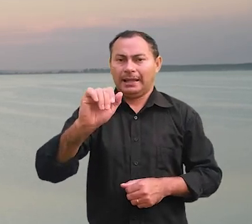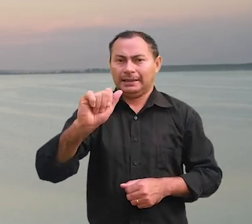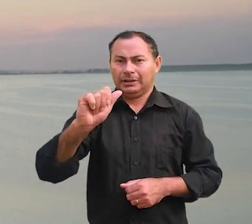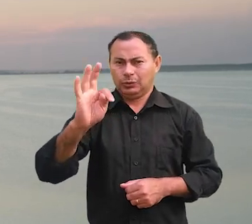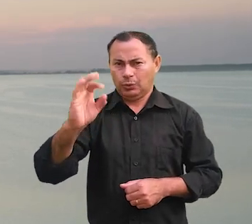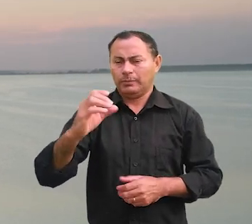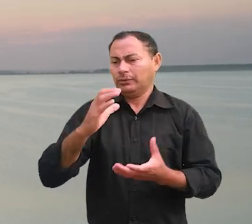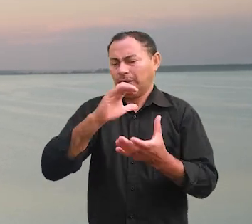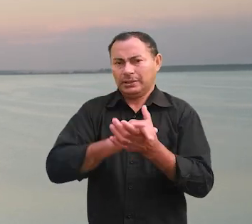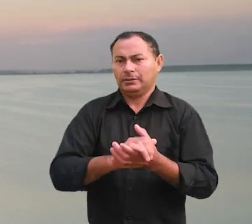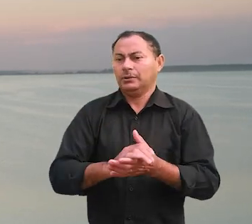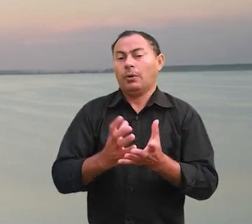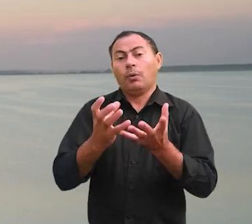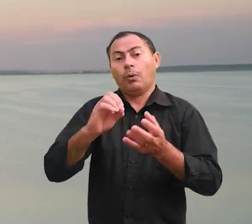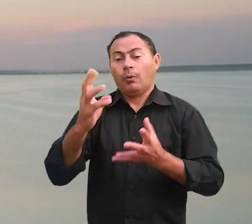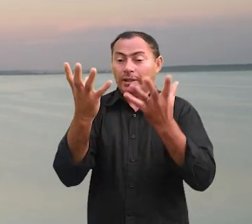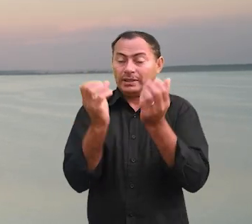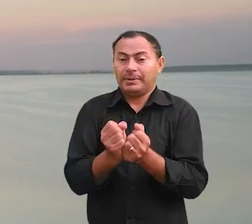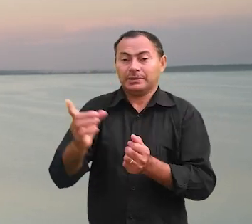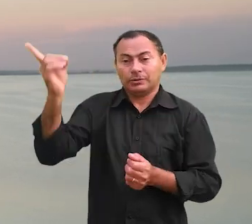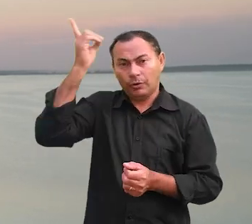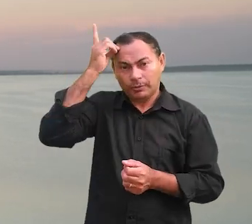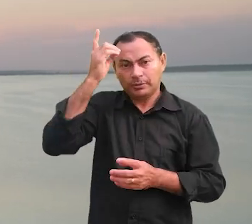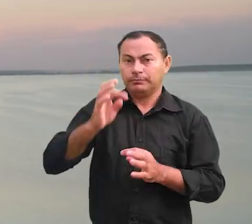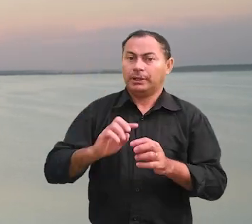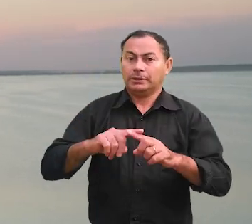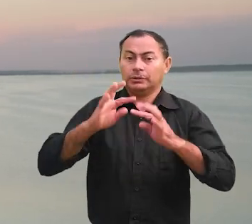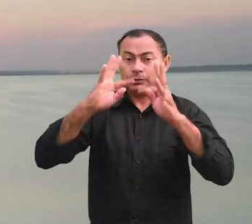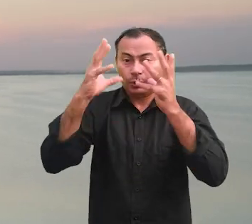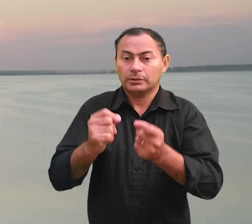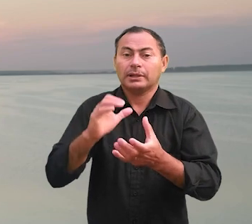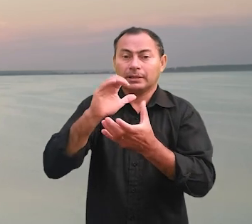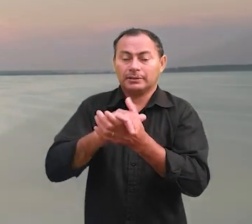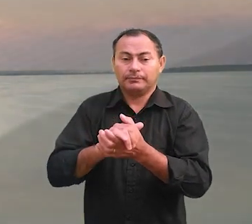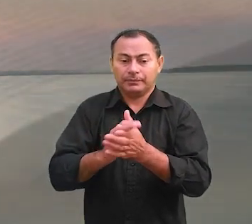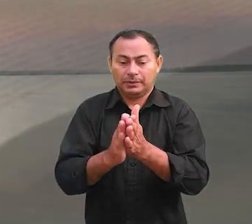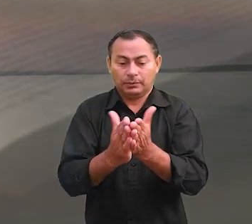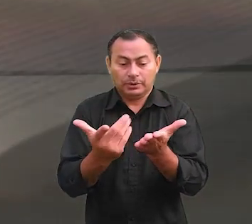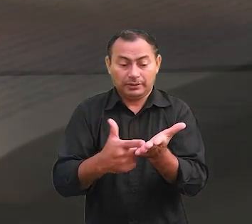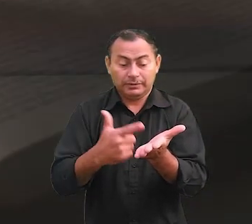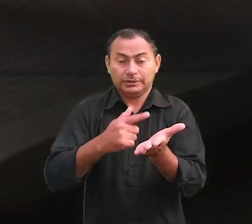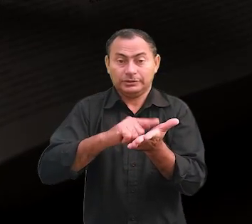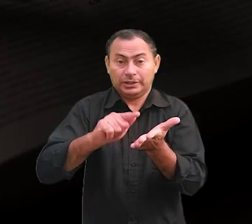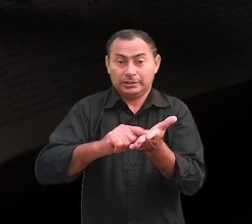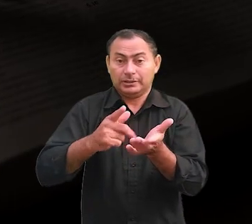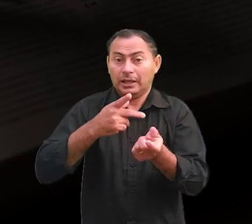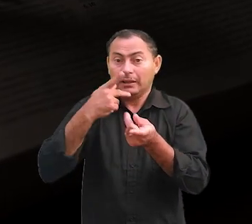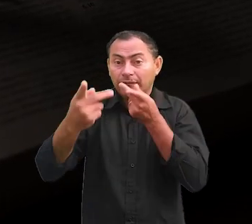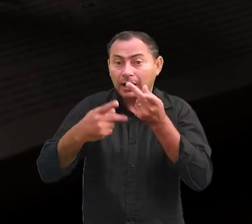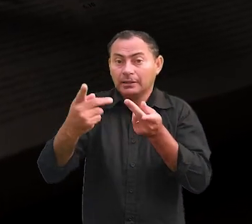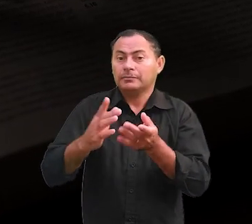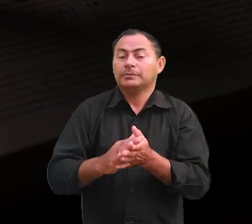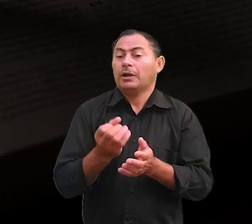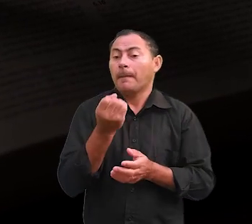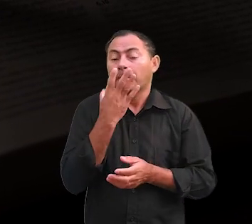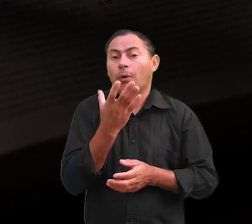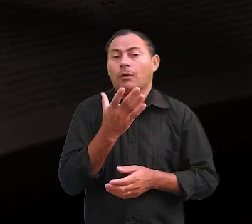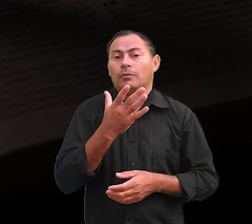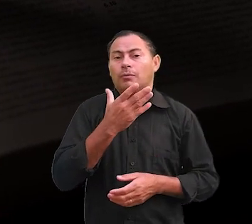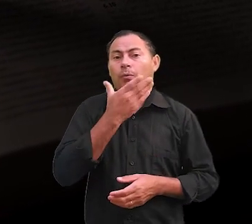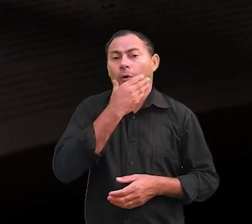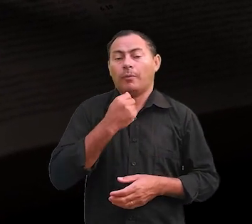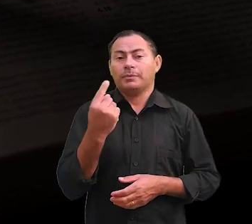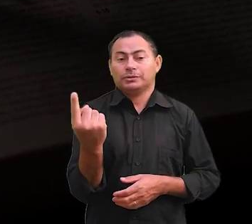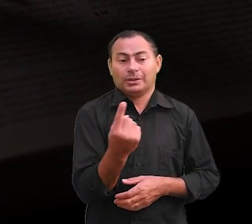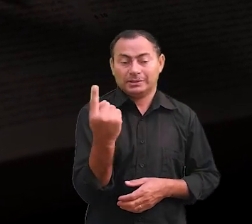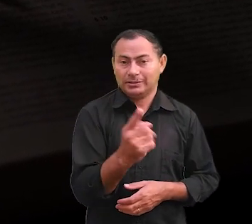recebido este Dom Todos devem se casar a Bíblia declara logo no livro de Gênesis não é bom que